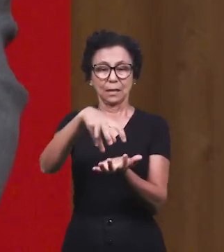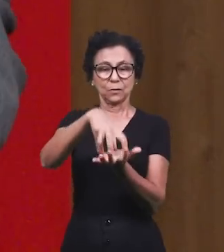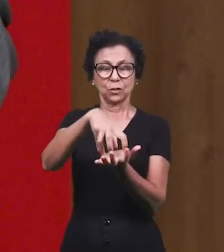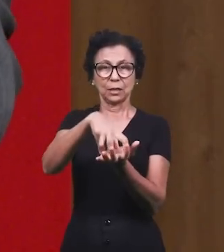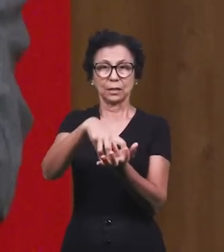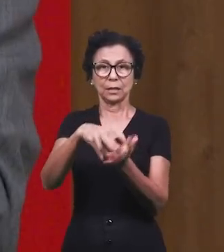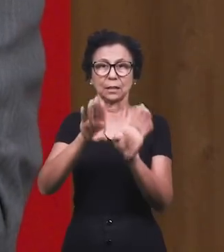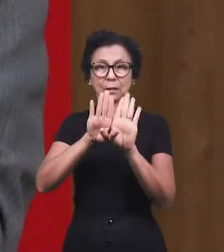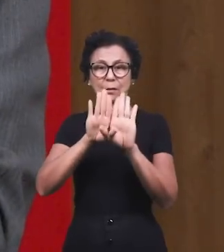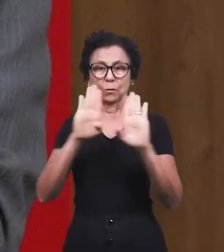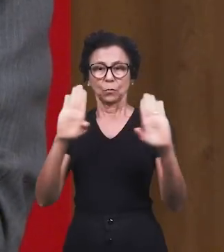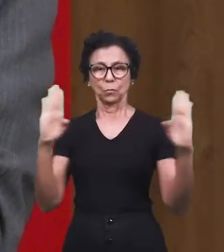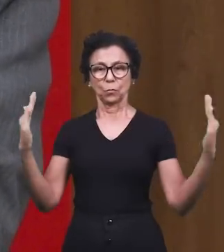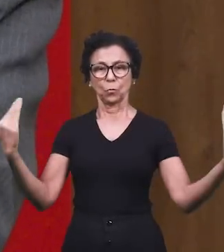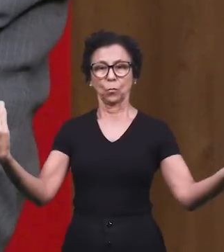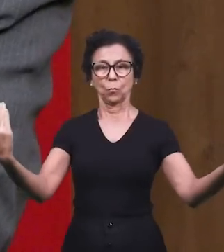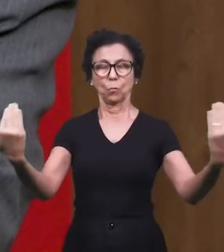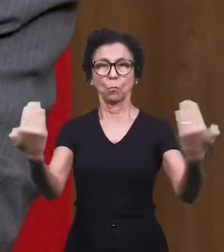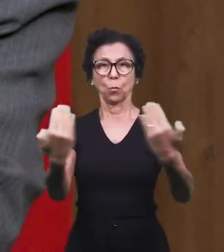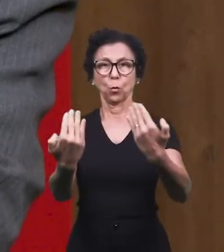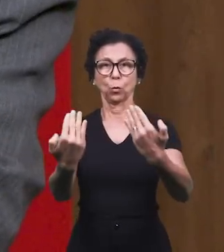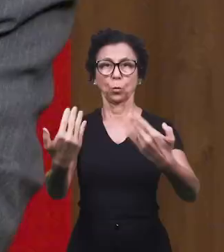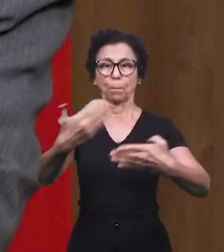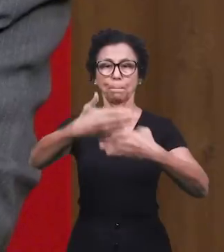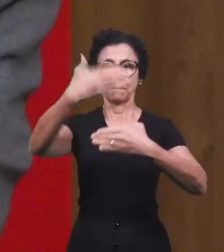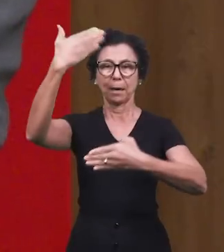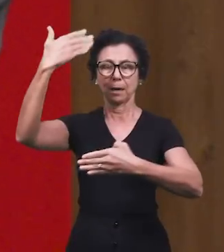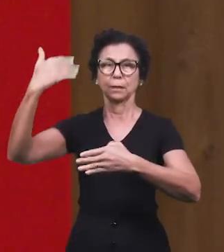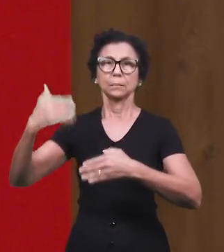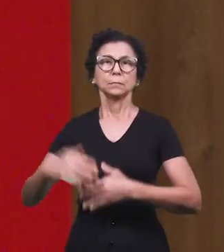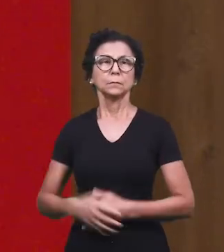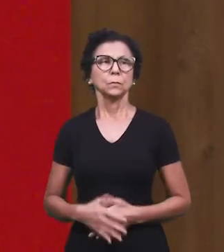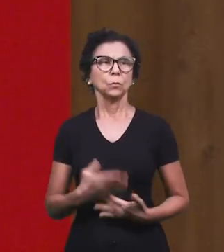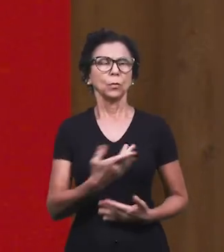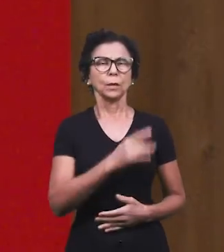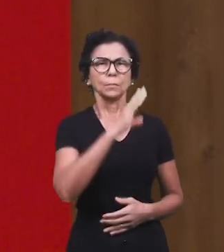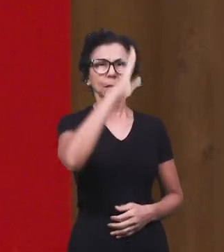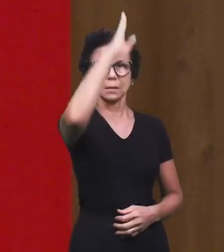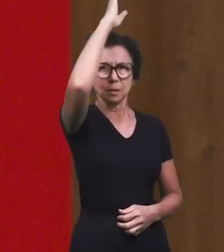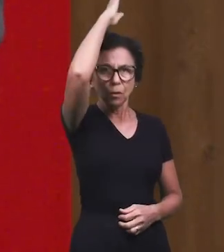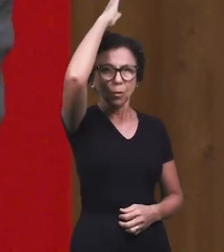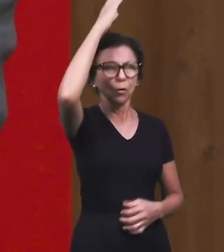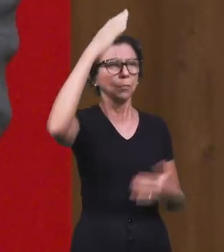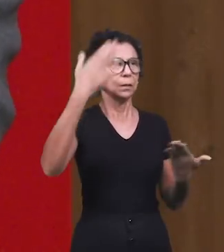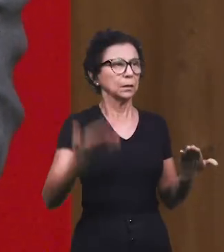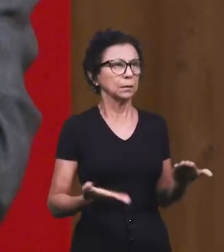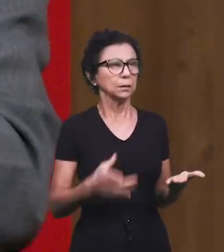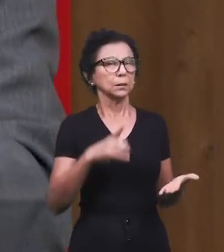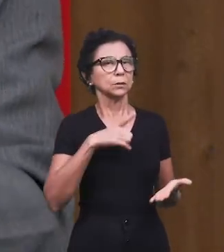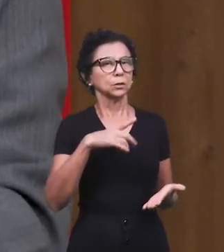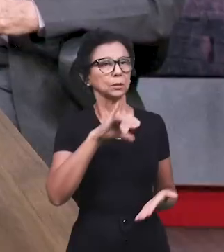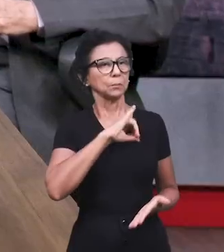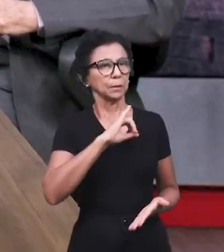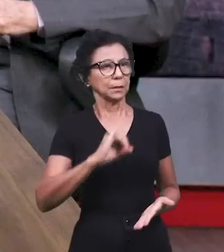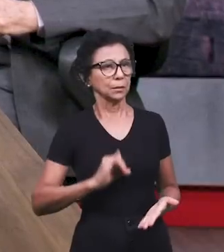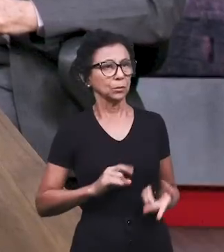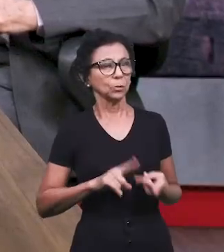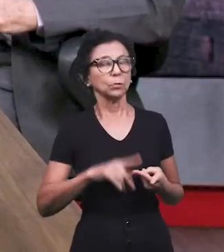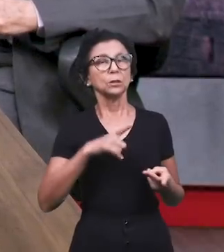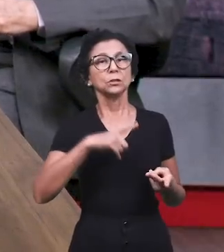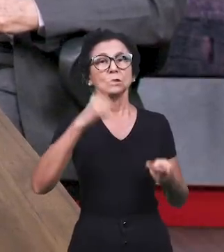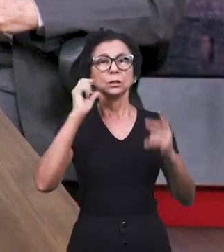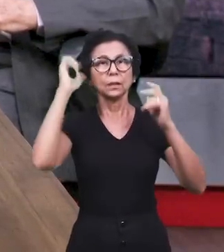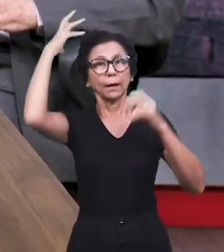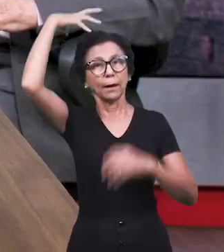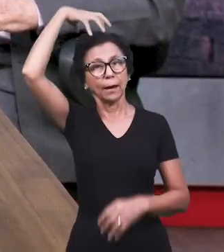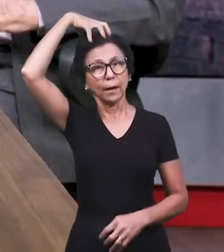líder era sempre um rei. Mas no Império Romano tinha imperador e tinha rei. Pode explicar isso? Bom,